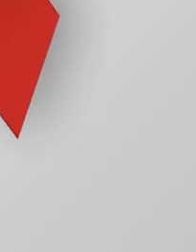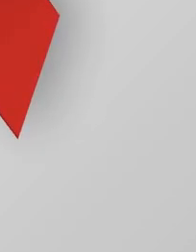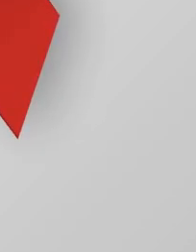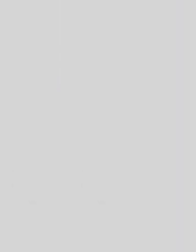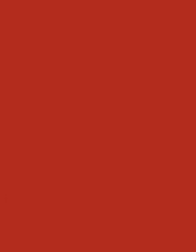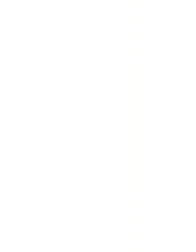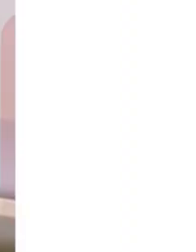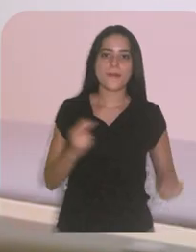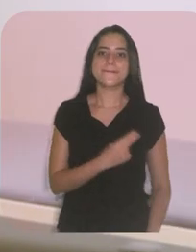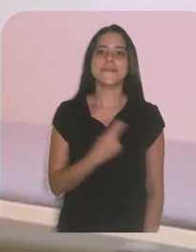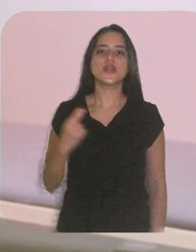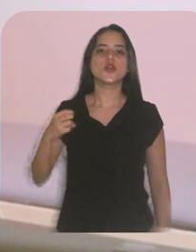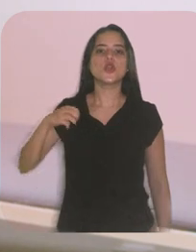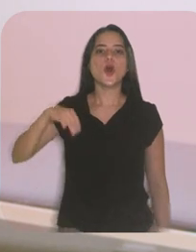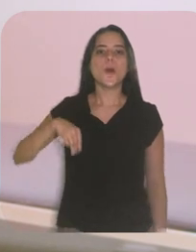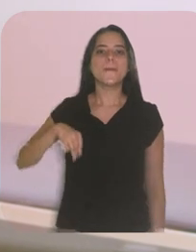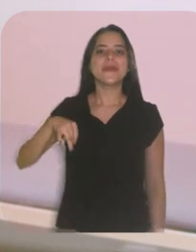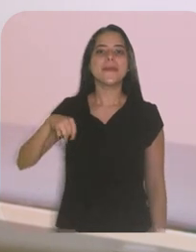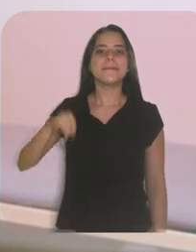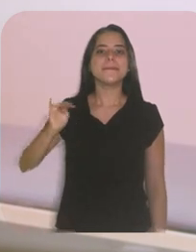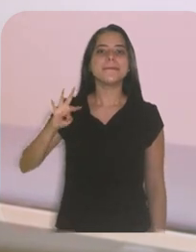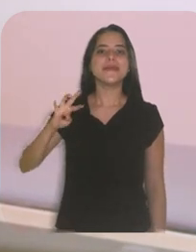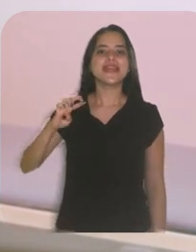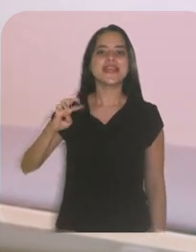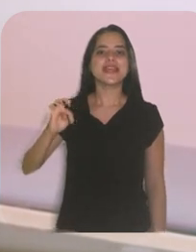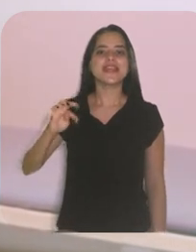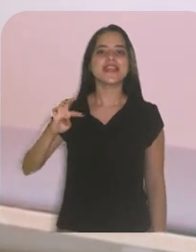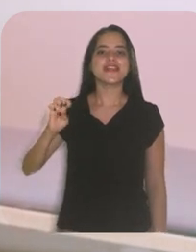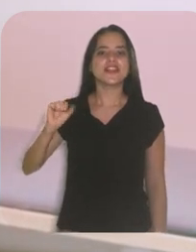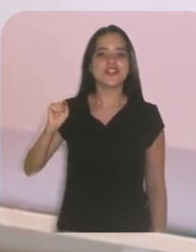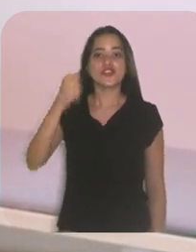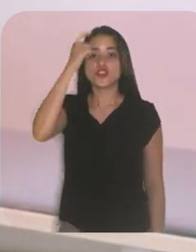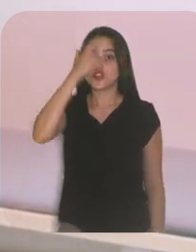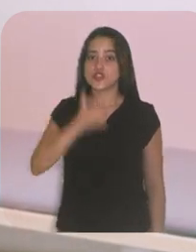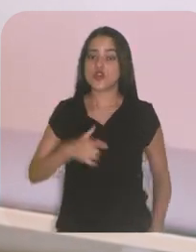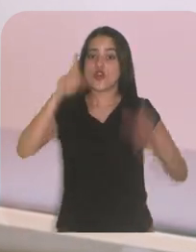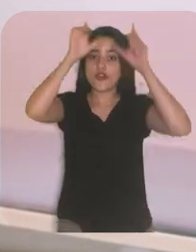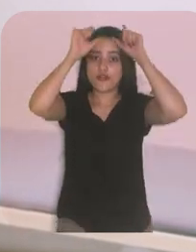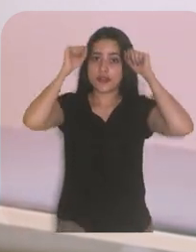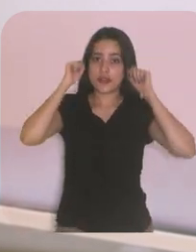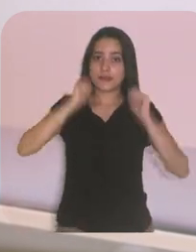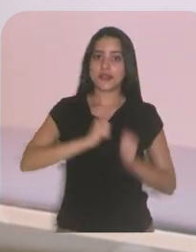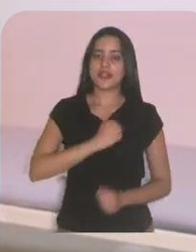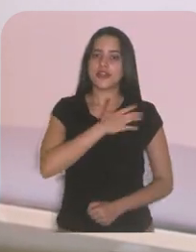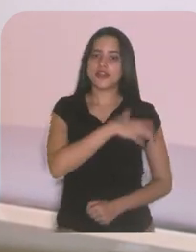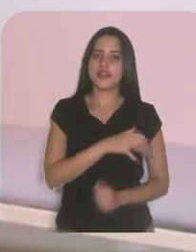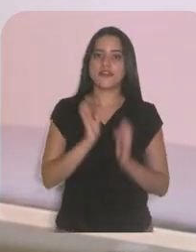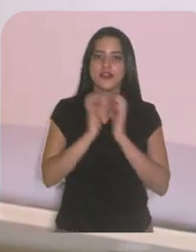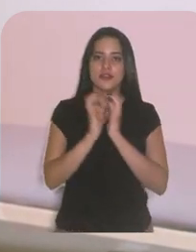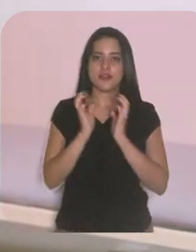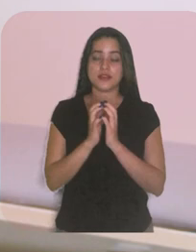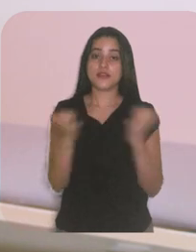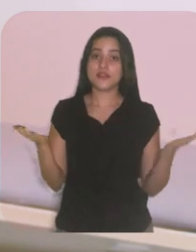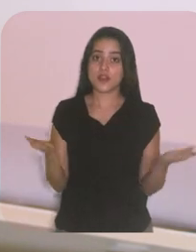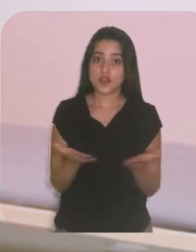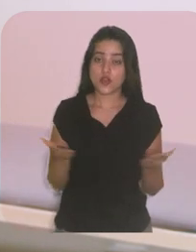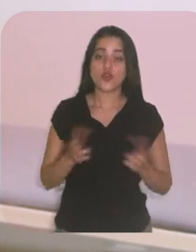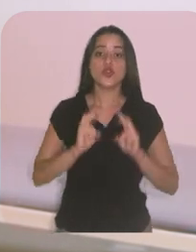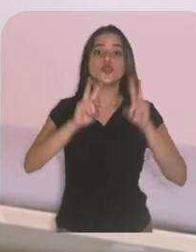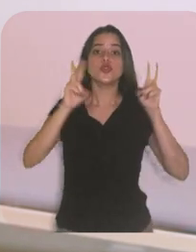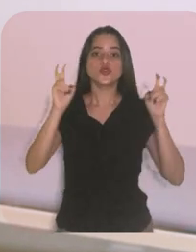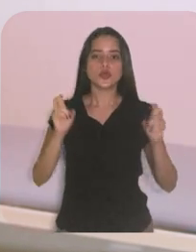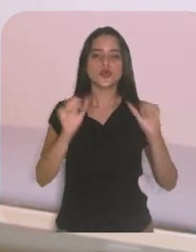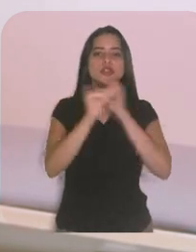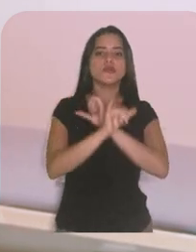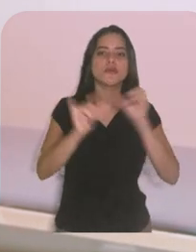Olá me chamo Mirtes sou enfermeira do IFPE Campus Recife e hoje vim aqui falar um pouco com vocês a